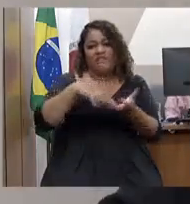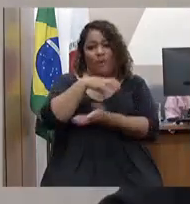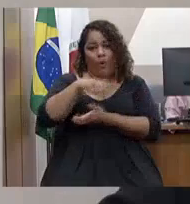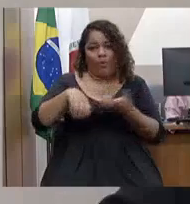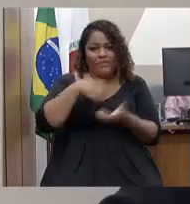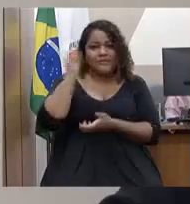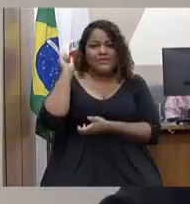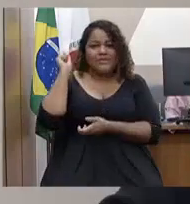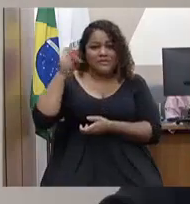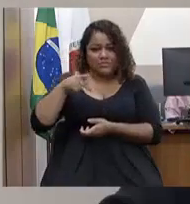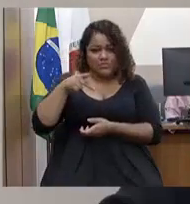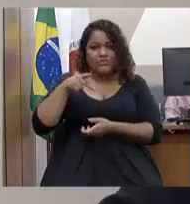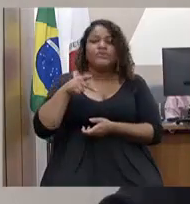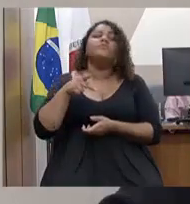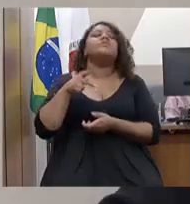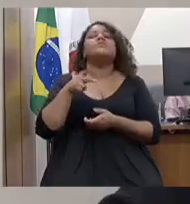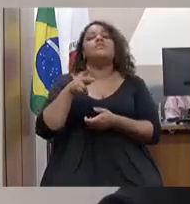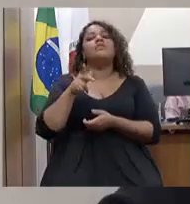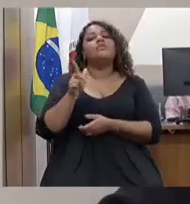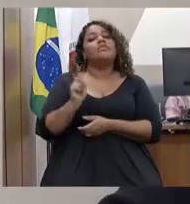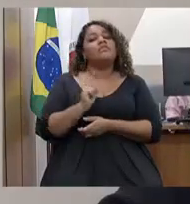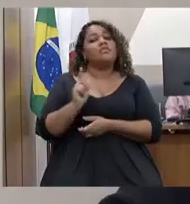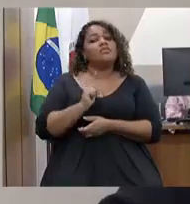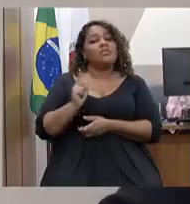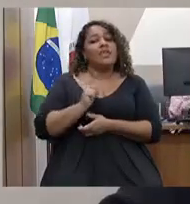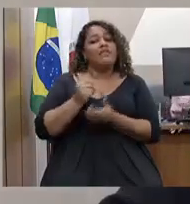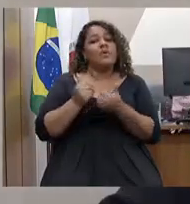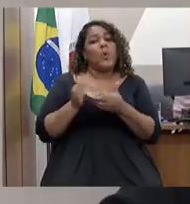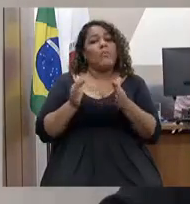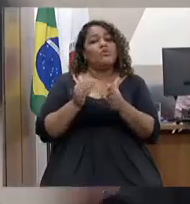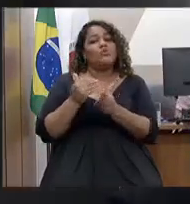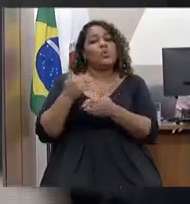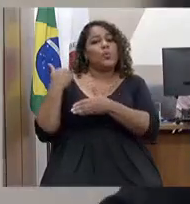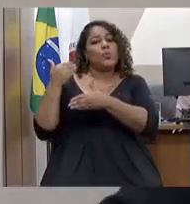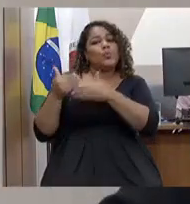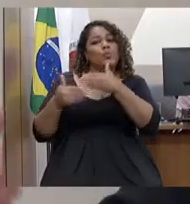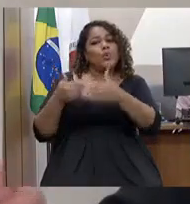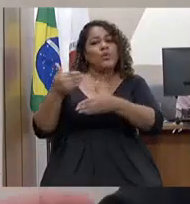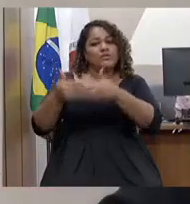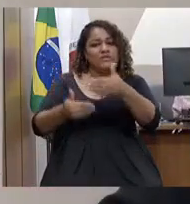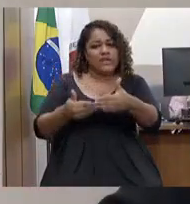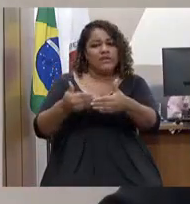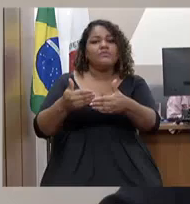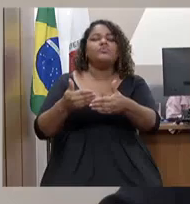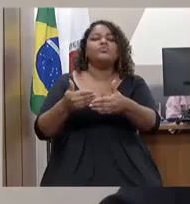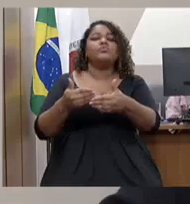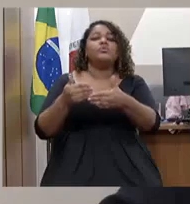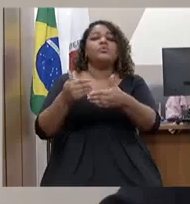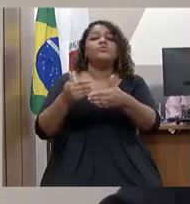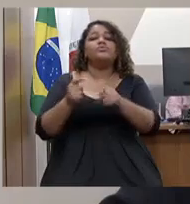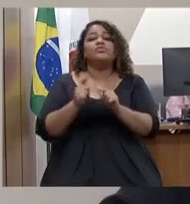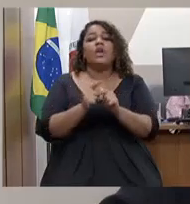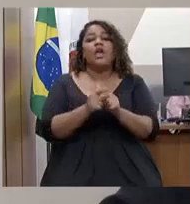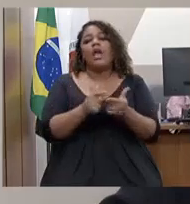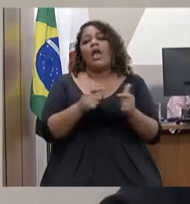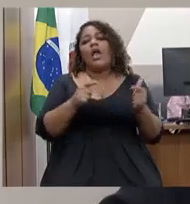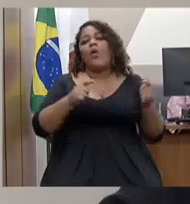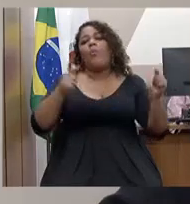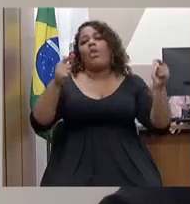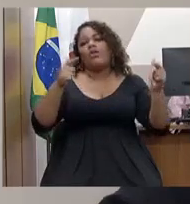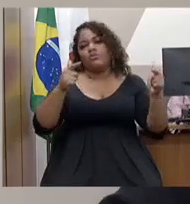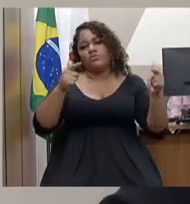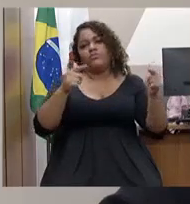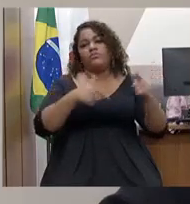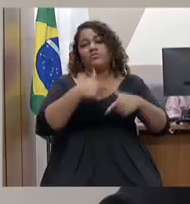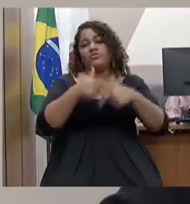um processo aqui no Brasil de aumento do número de trabalho